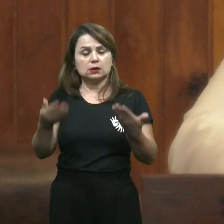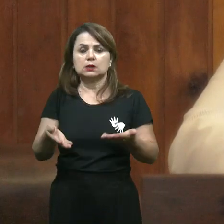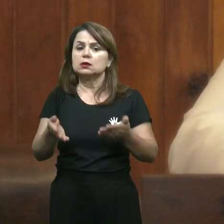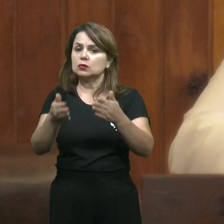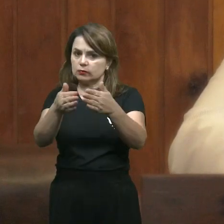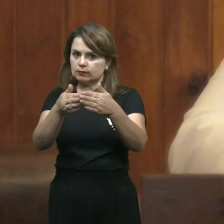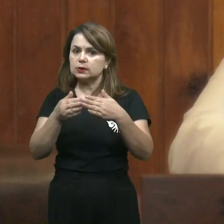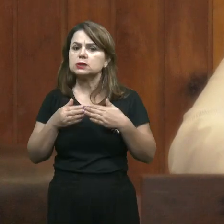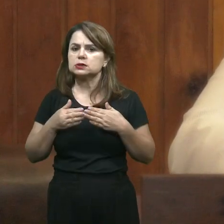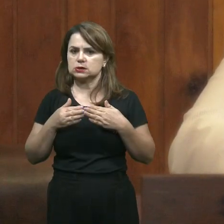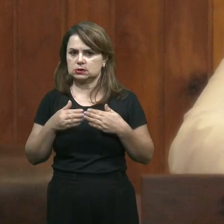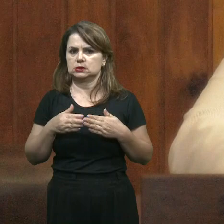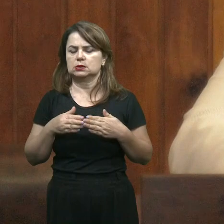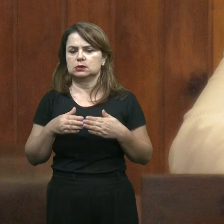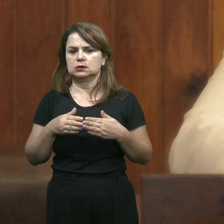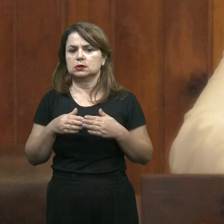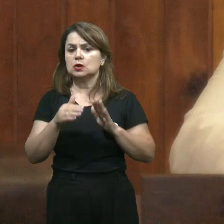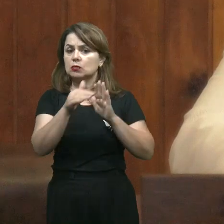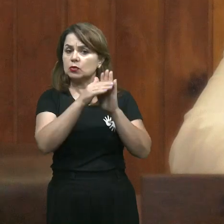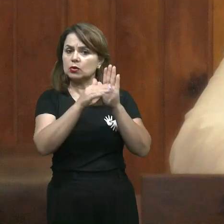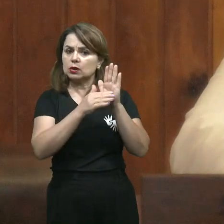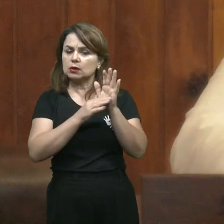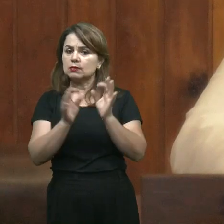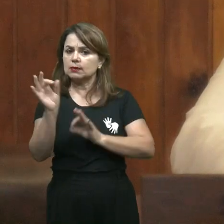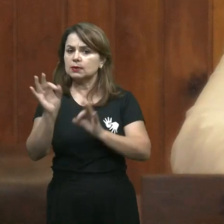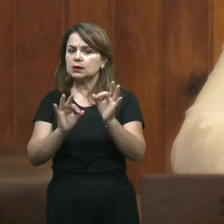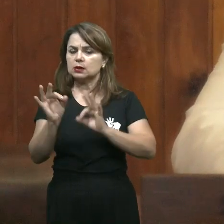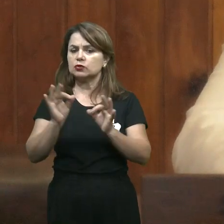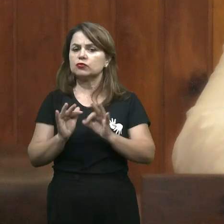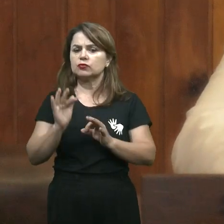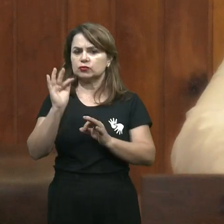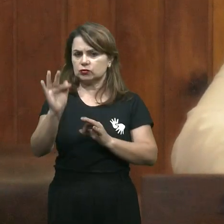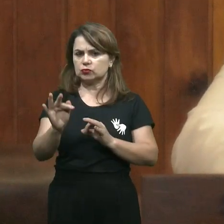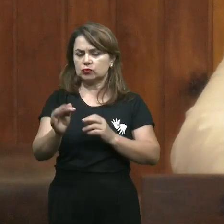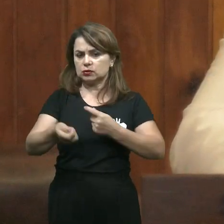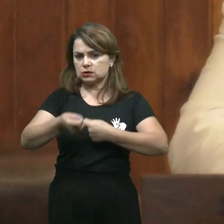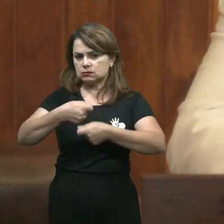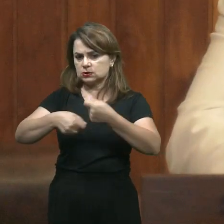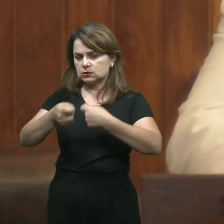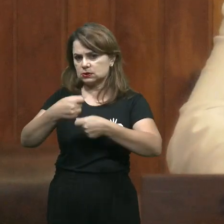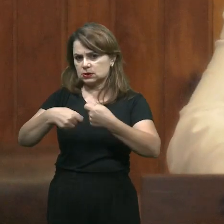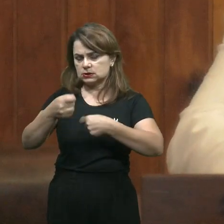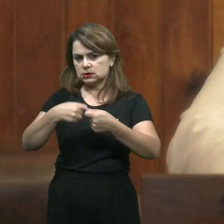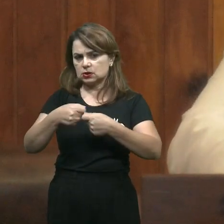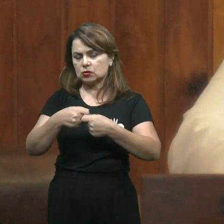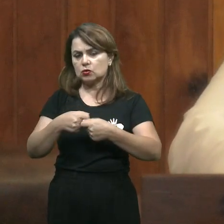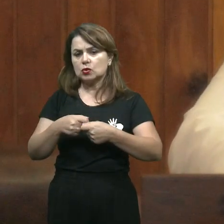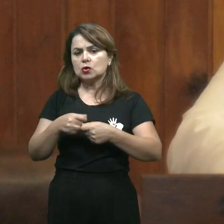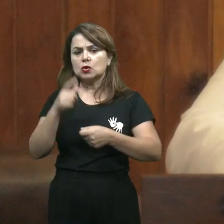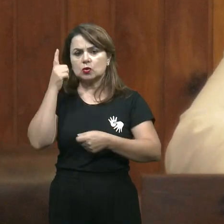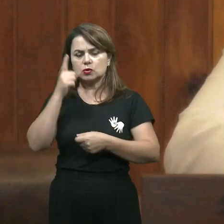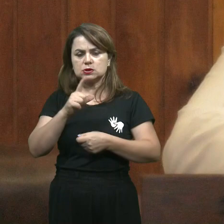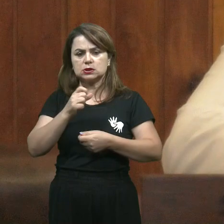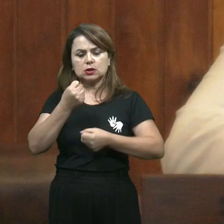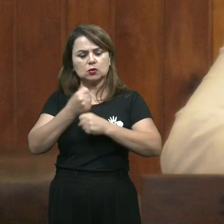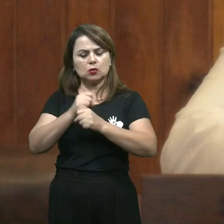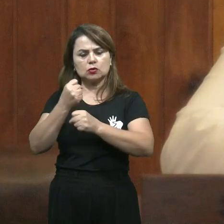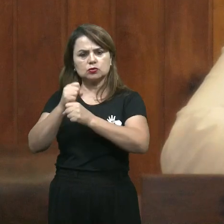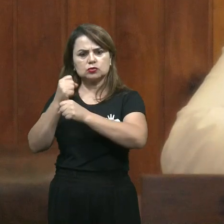colocada na programação da administração, para que as respectivas obras